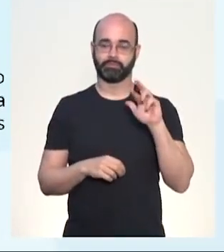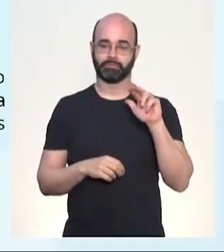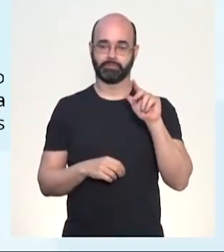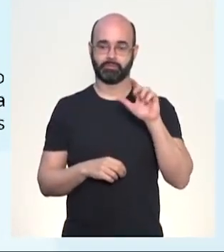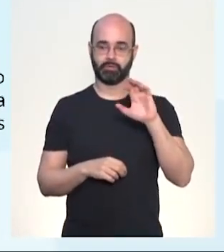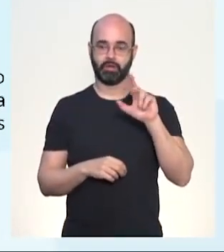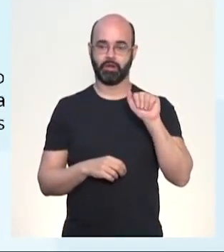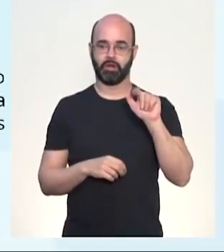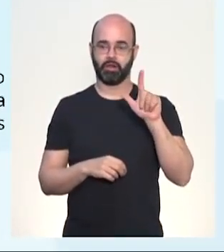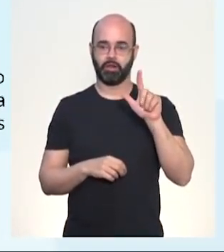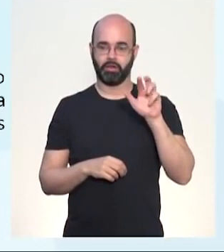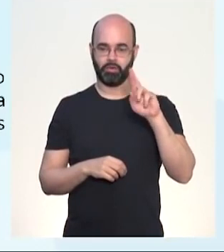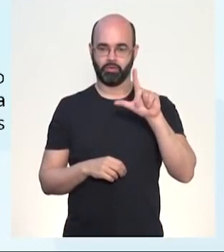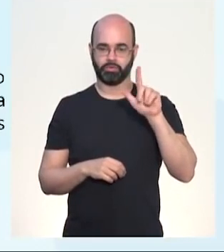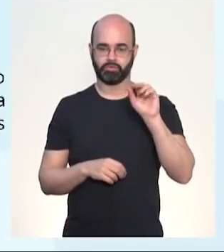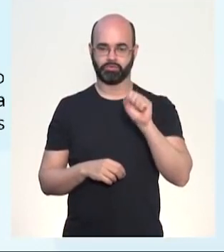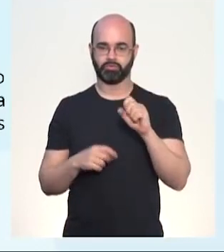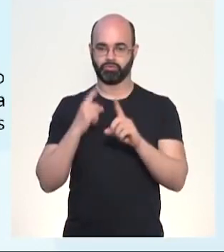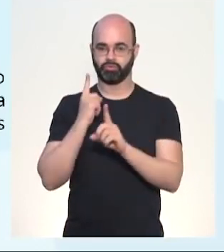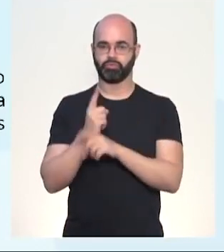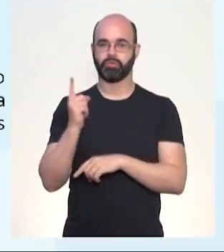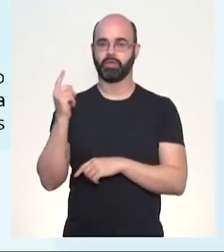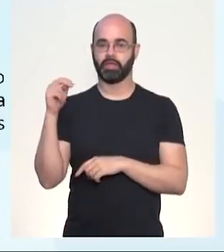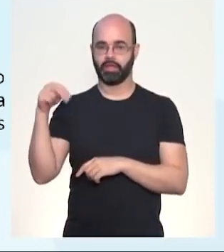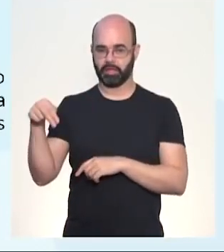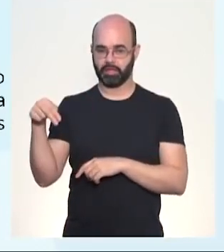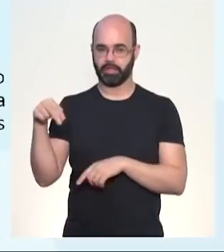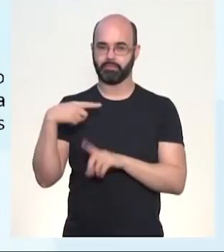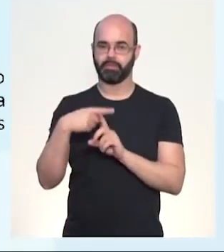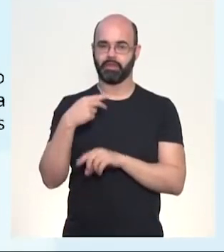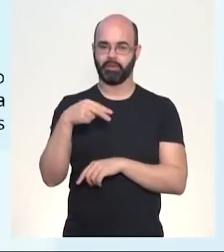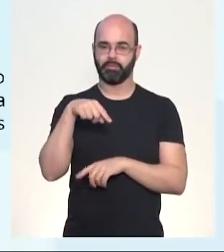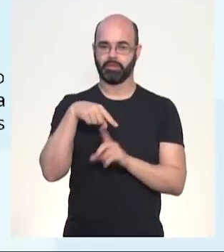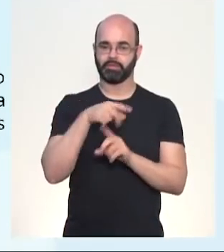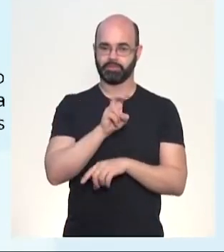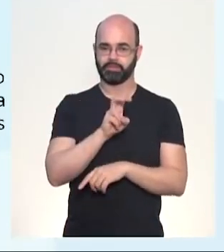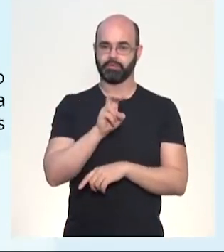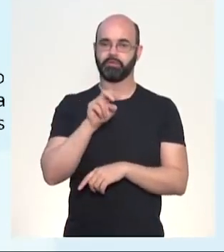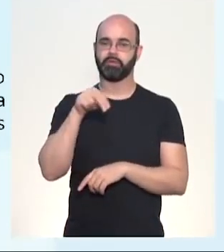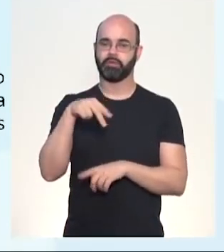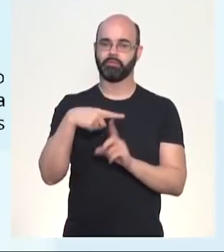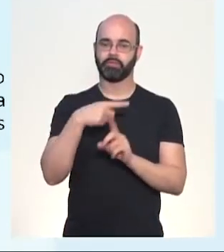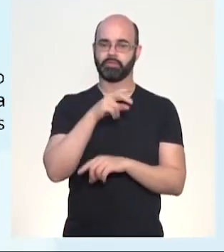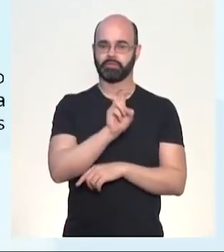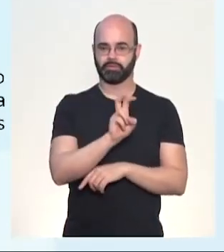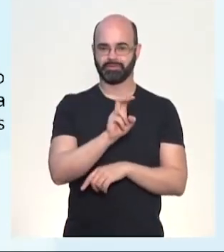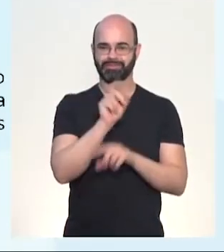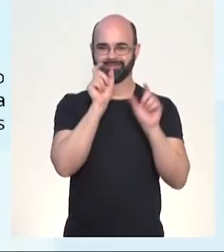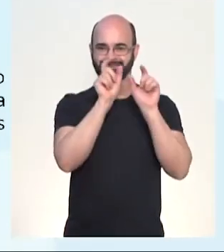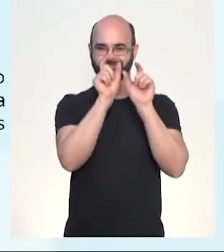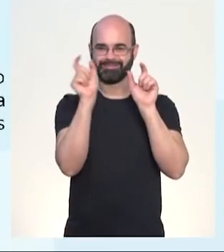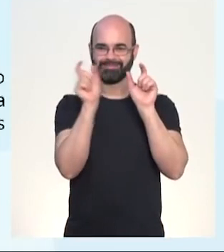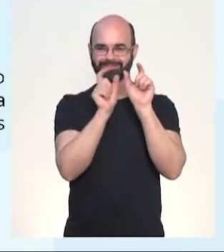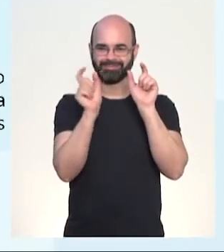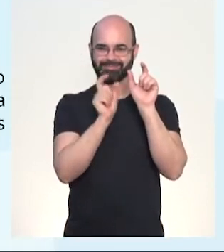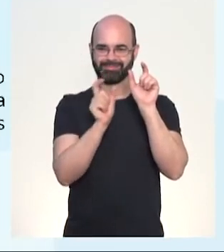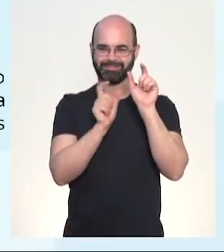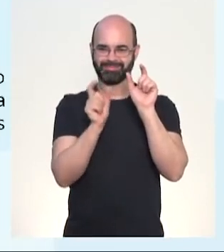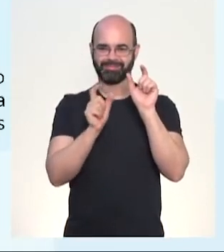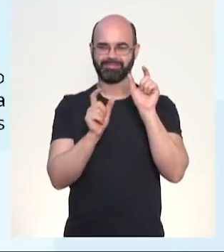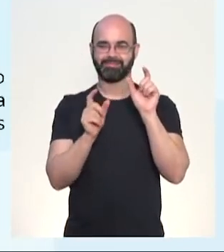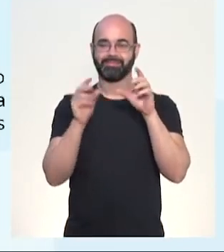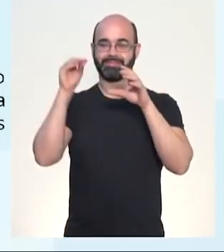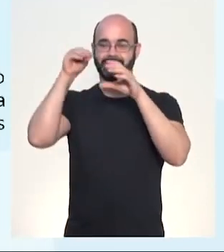mais 5 mais N mais 5. E aí ele encontrou o número de quadradinhos que compõem